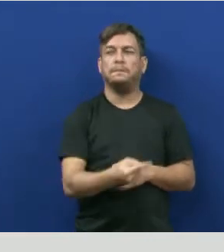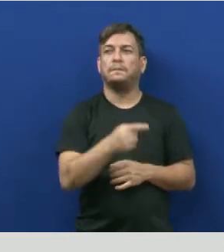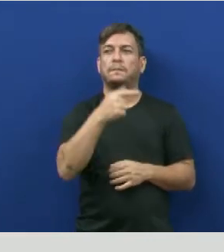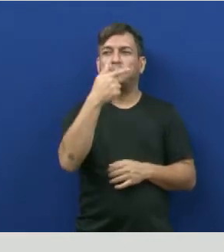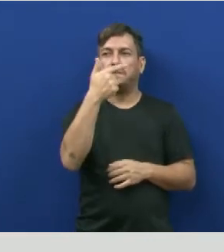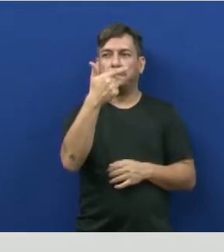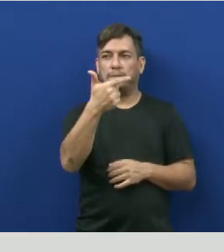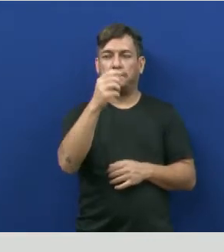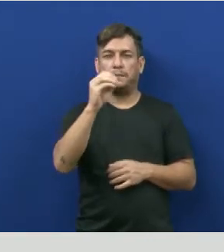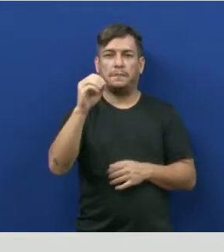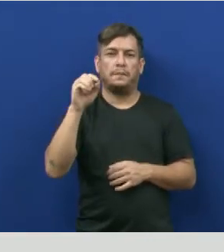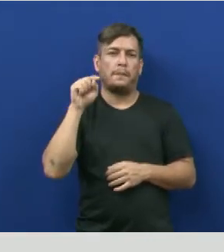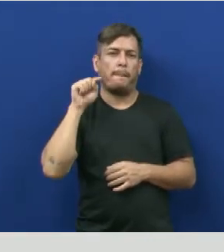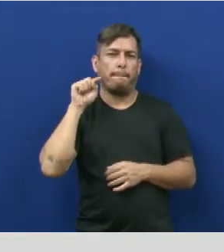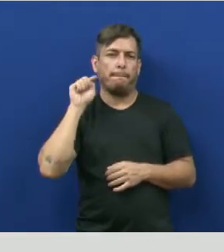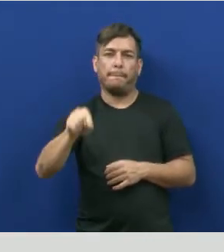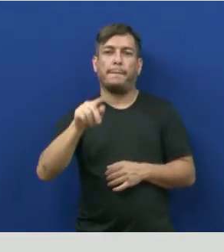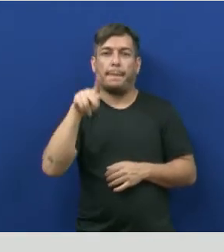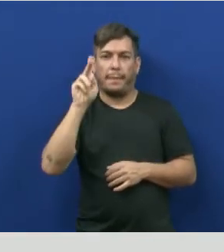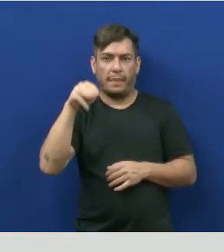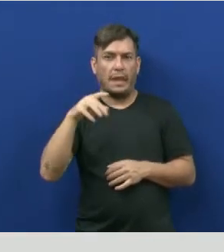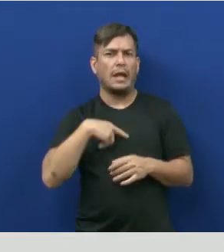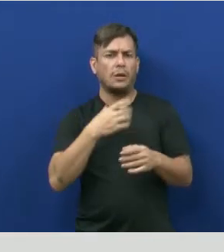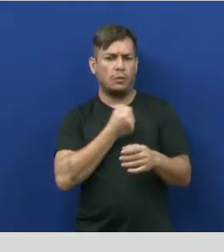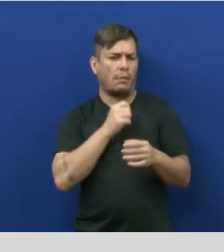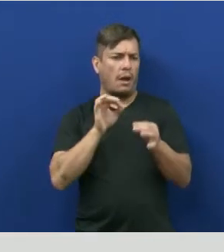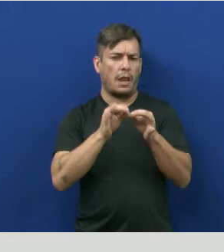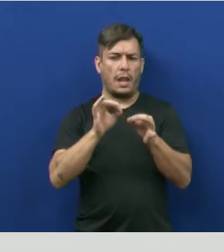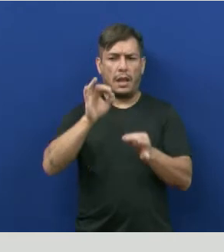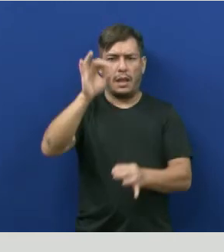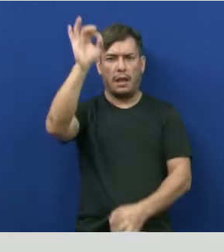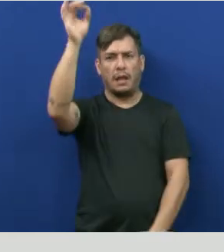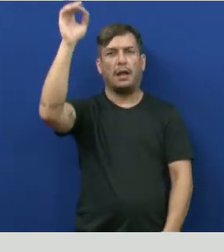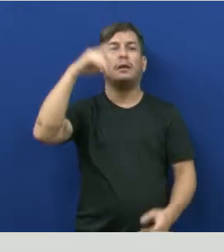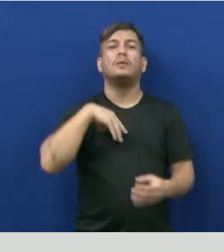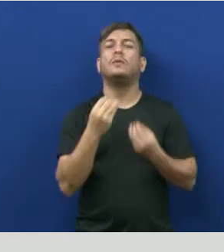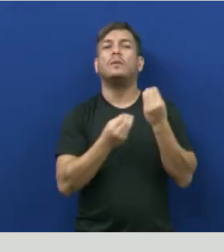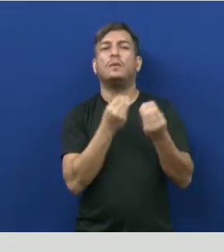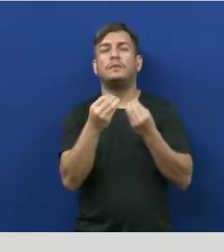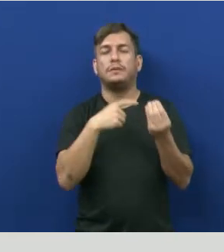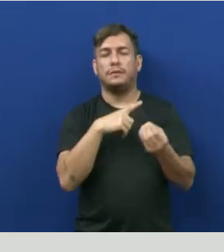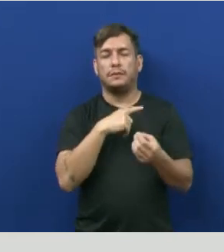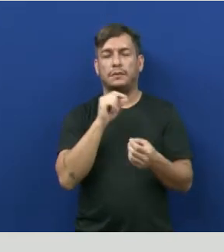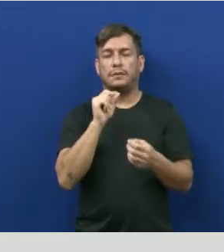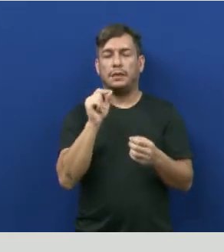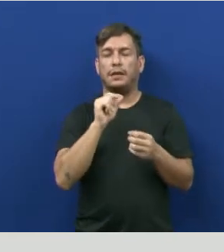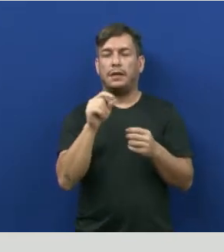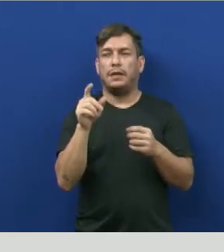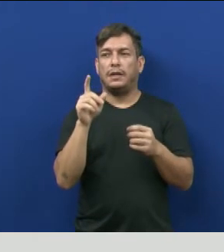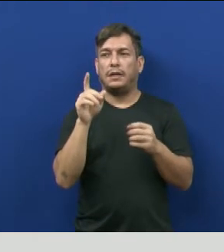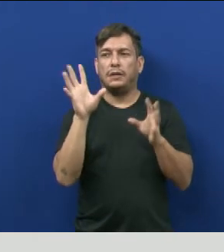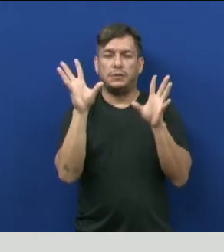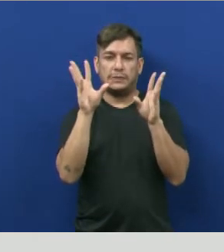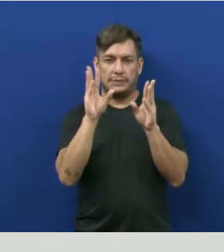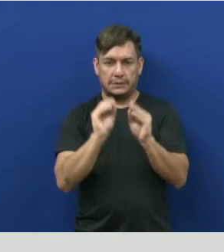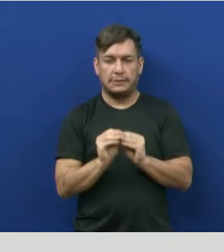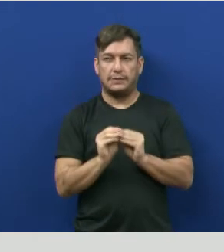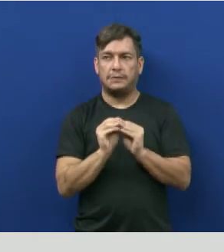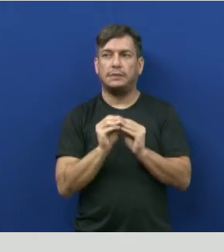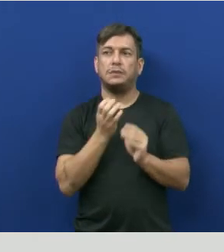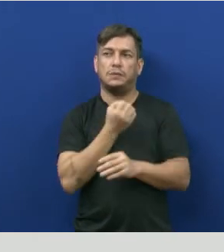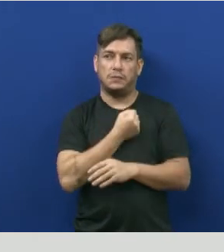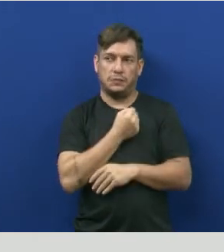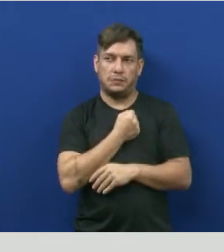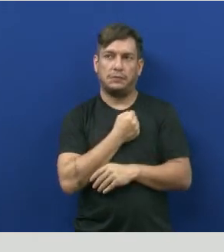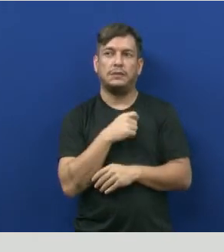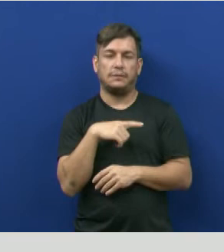quilômetros, são números muito grandes. Existe uma maneira de trabalhar com esses números de uma maneira mais simplificada? Existe